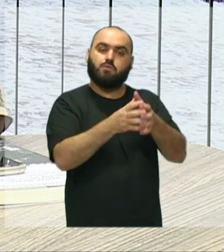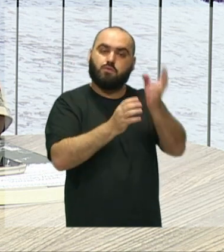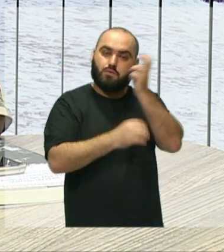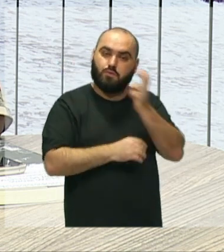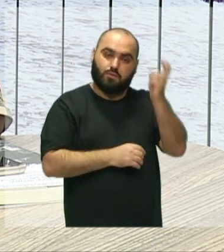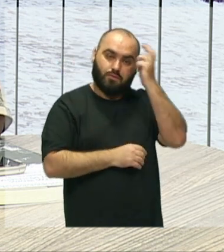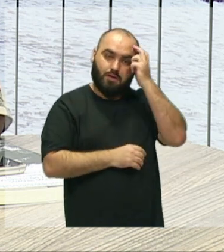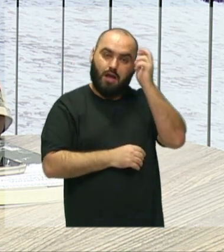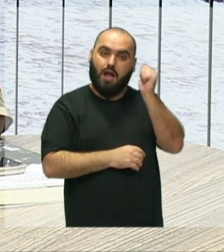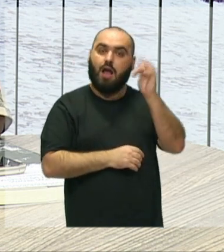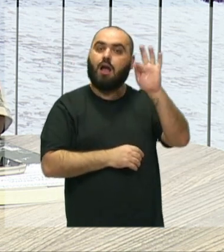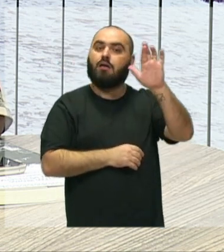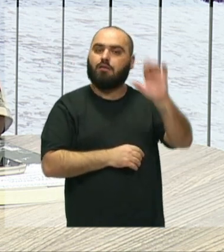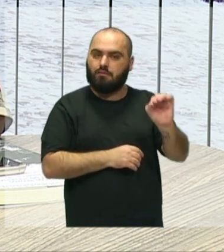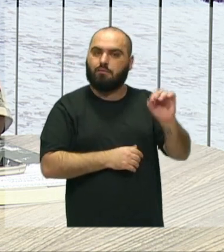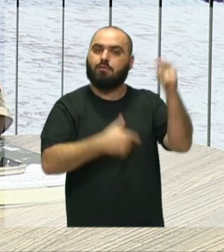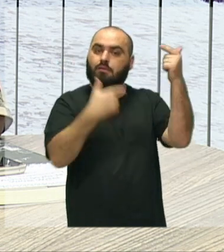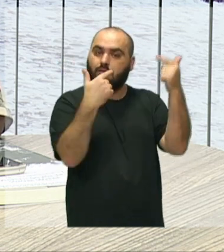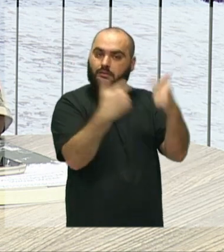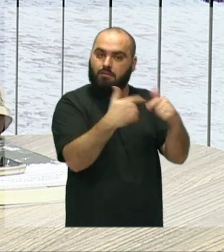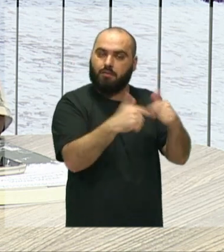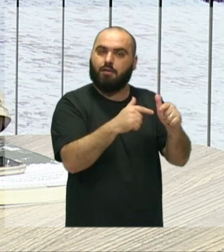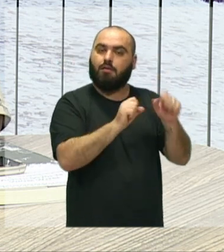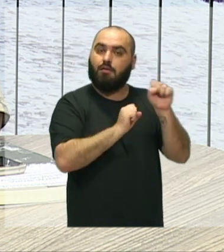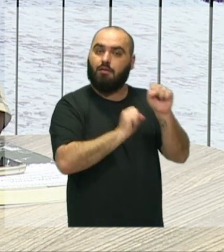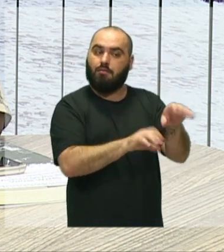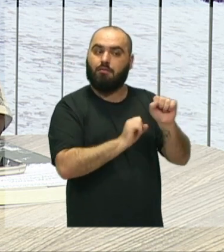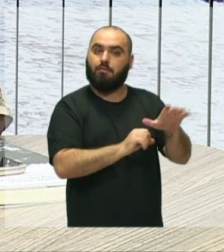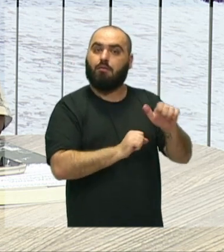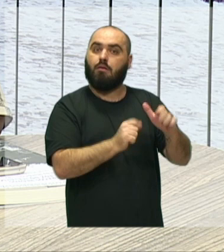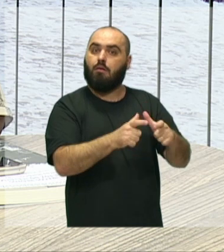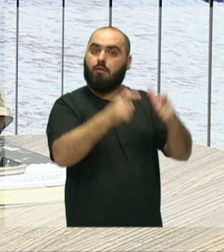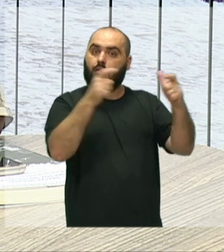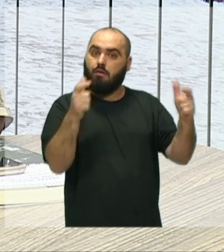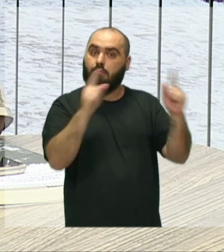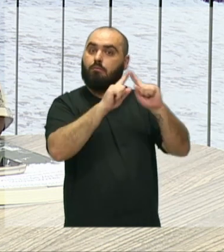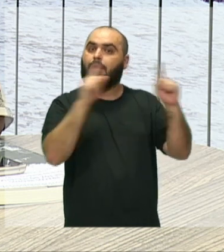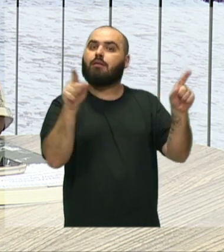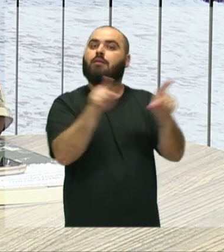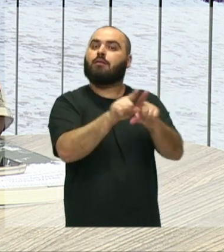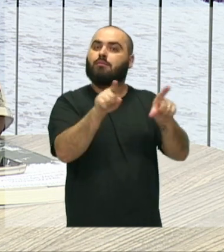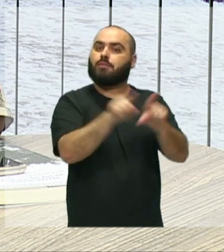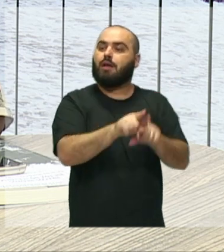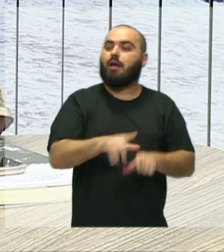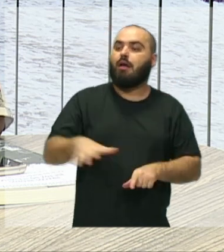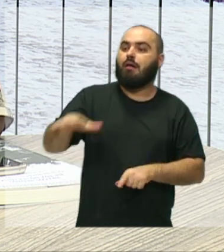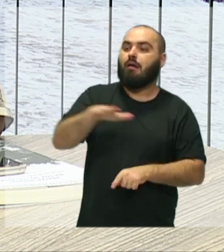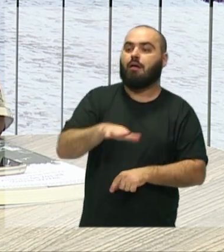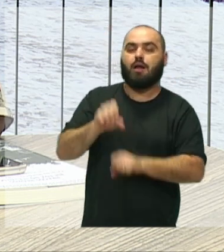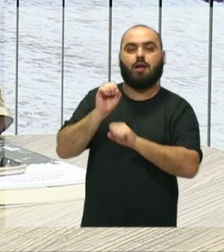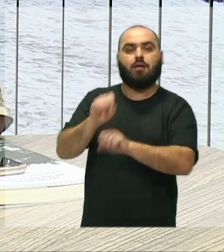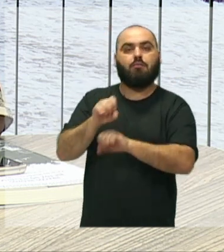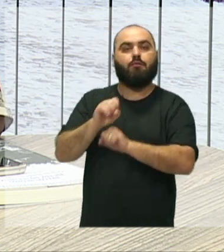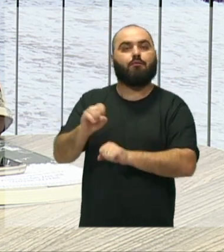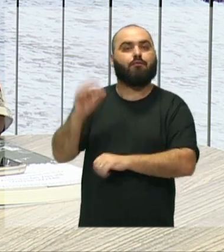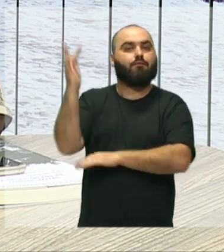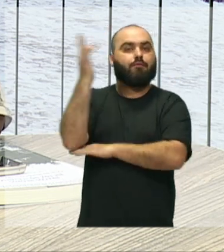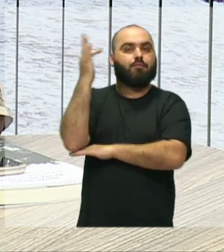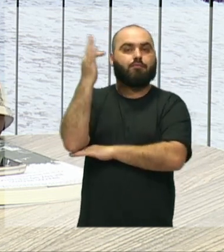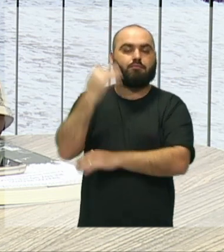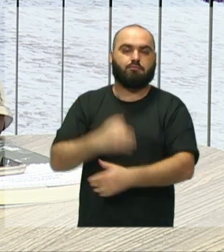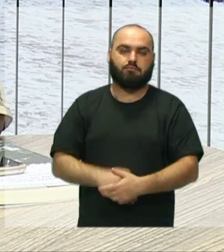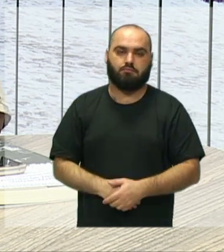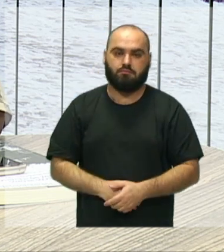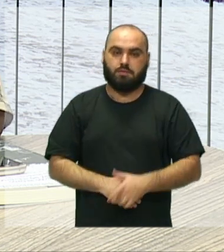afro-brasileira. Então, nós trabalhamos com a educação no sentido amplo, mas também, sobretudo, no âmbito da educação formal. Tem